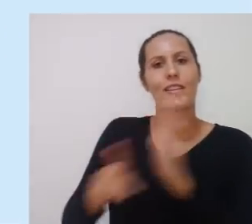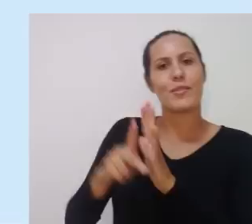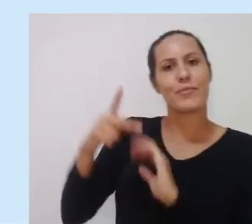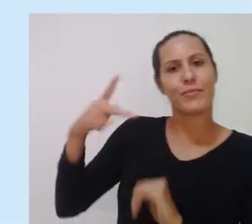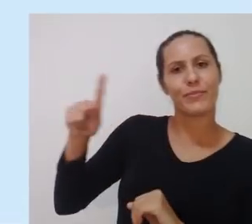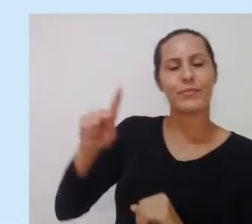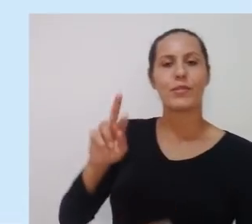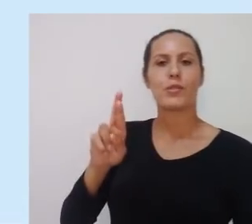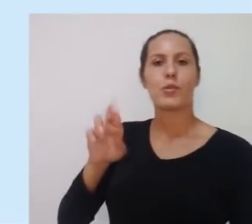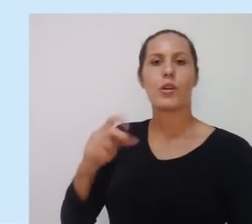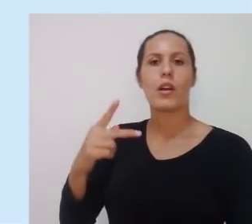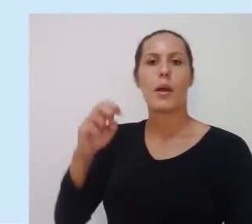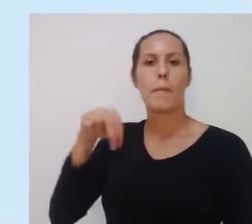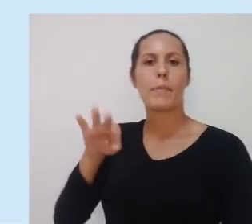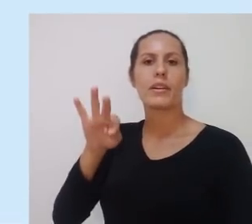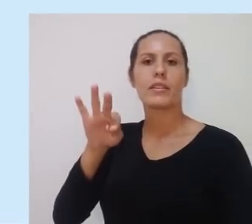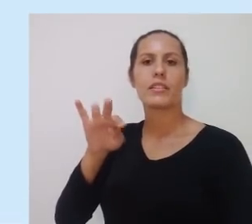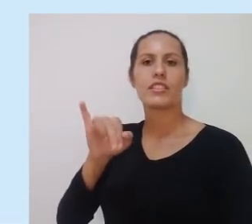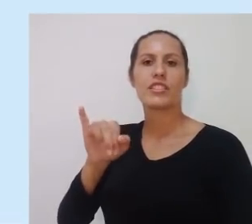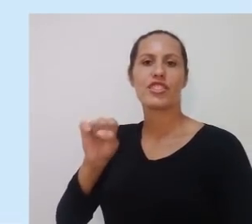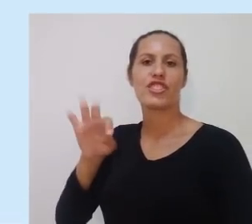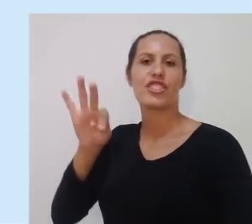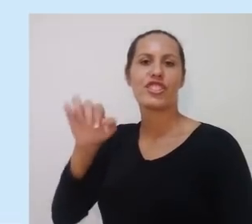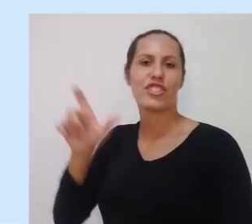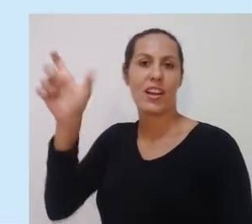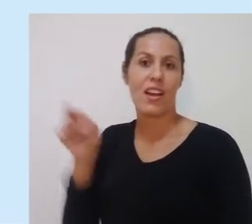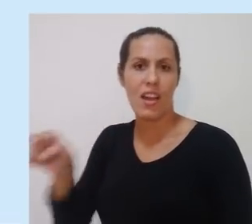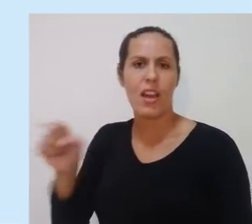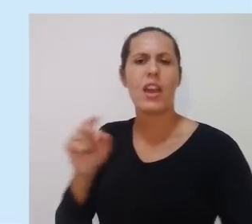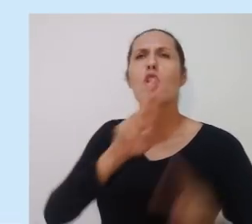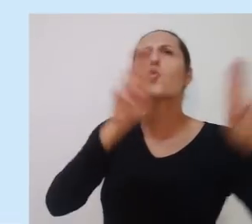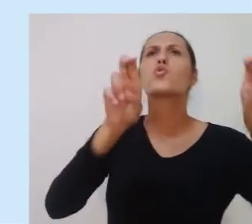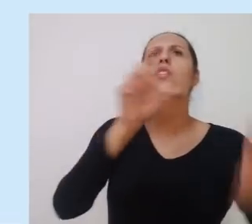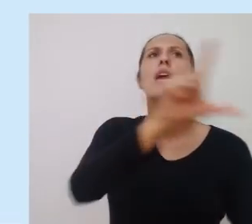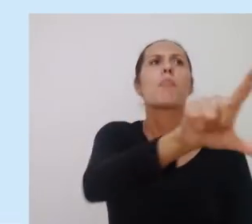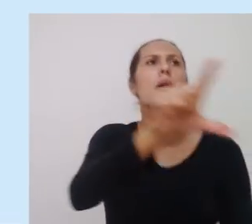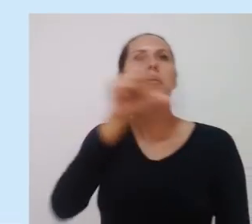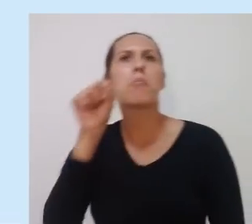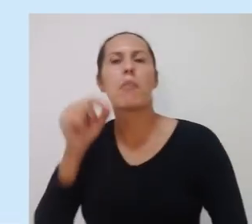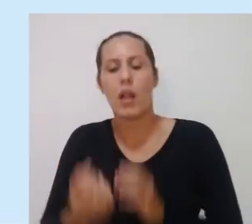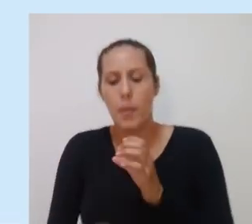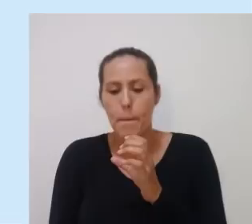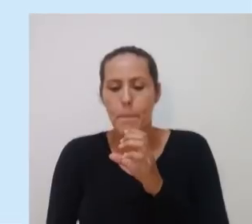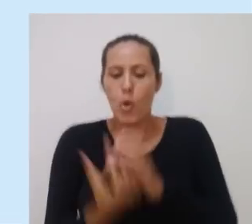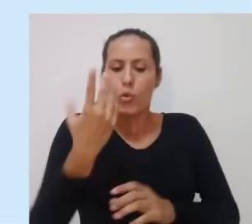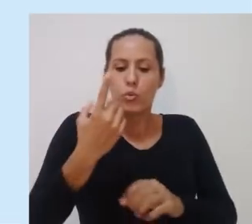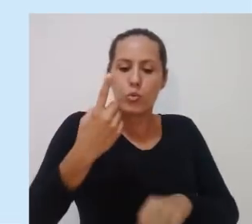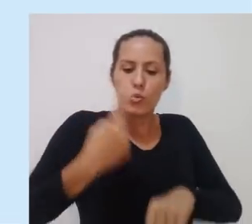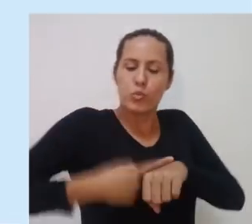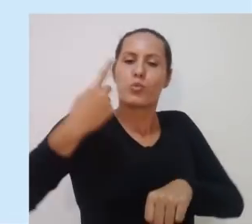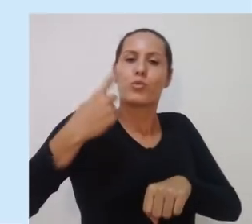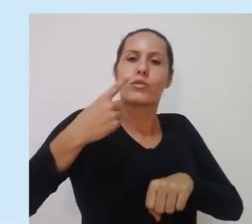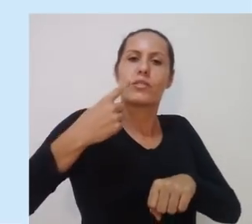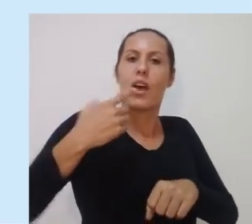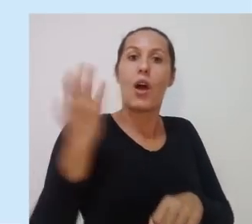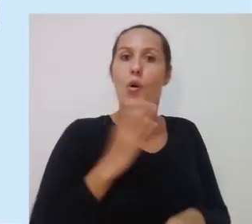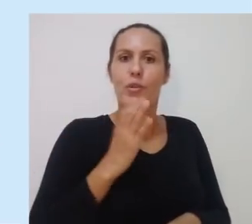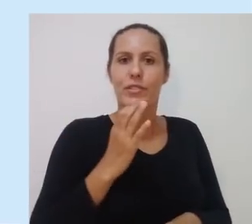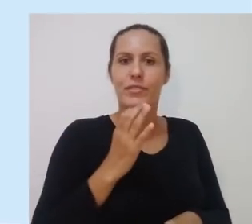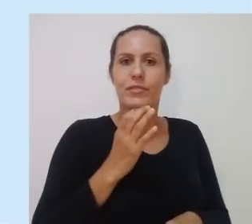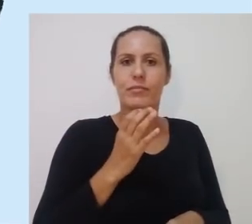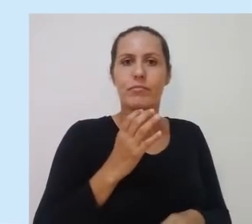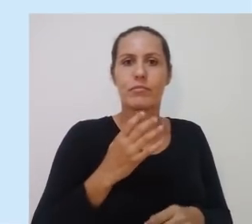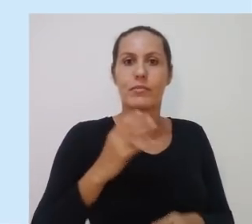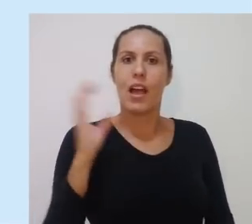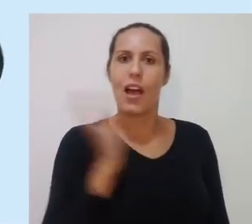E é essa a característica do repentista. Você dá um tema e ele produz uma poesia